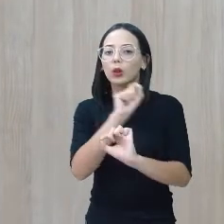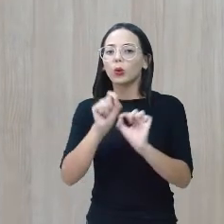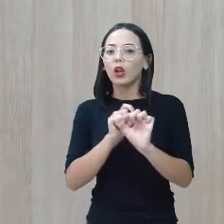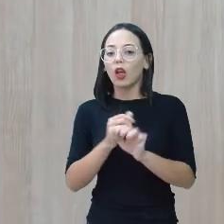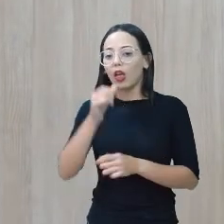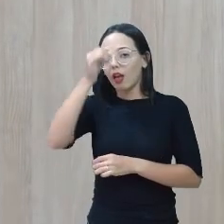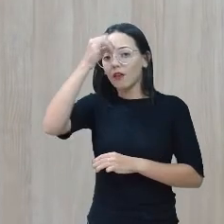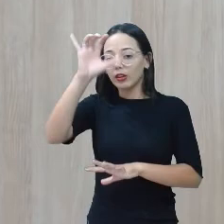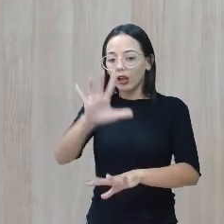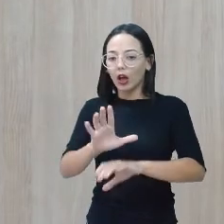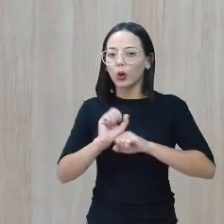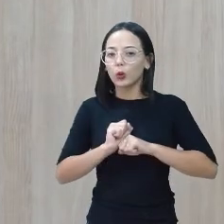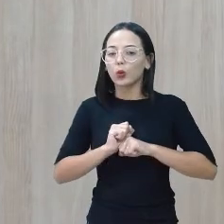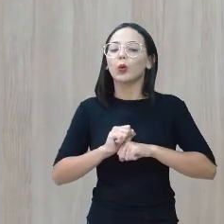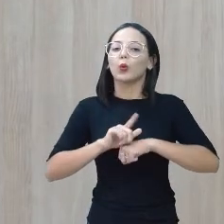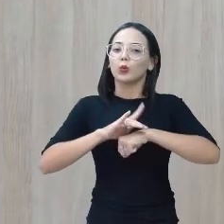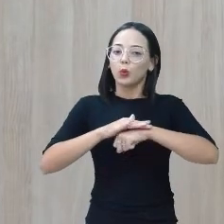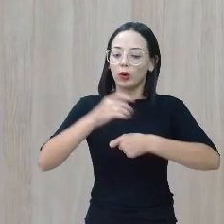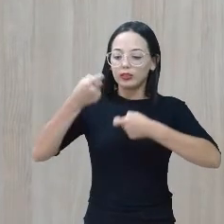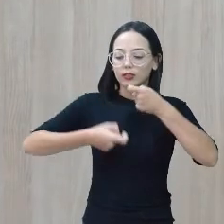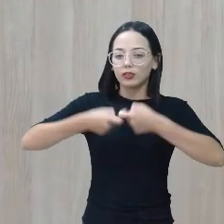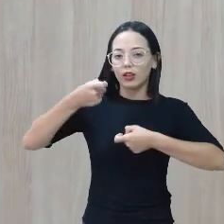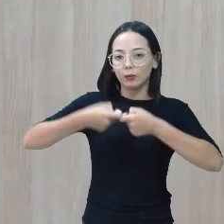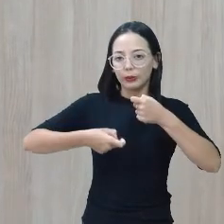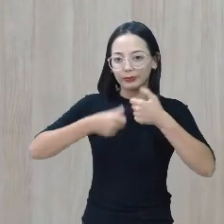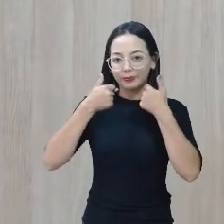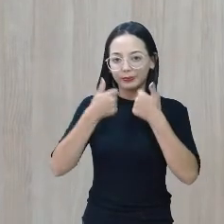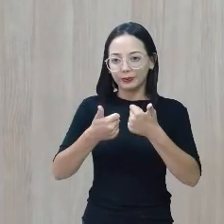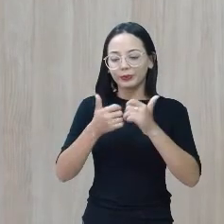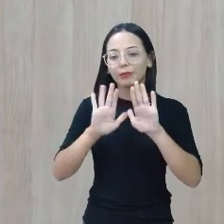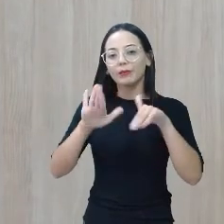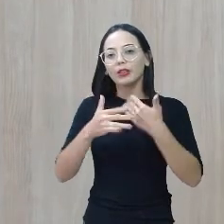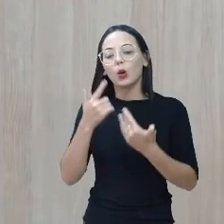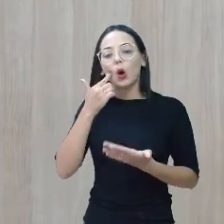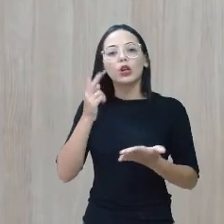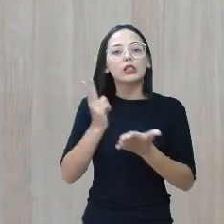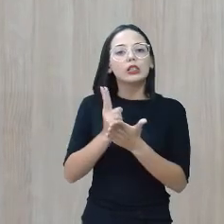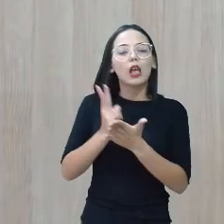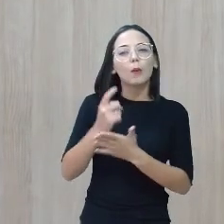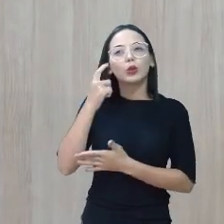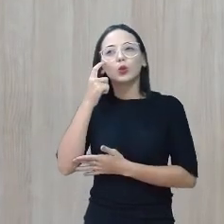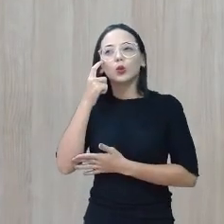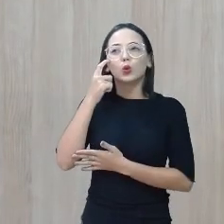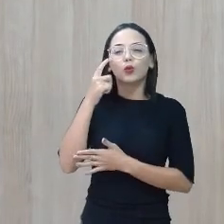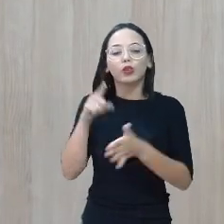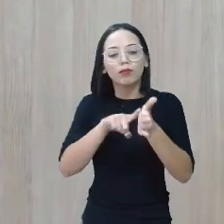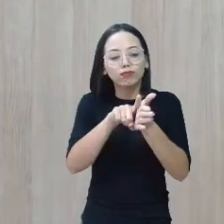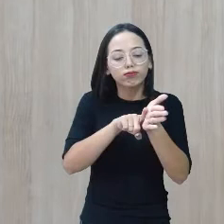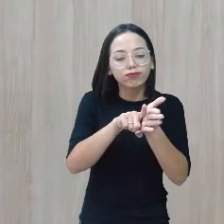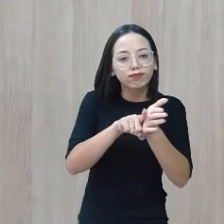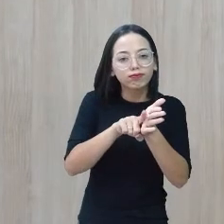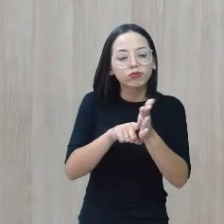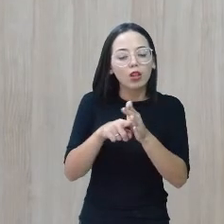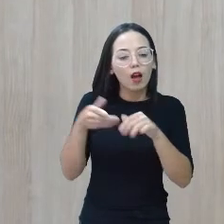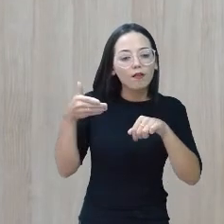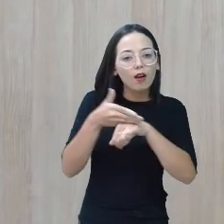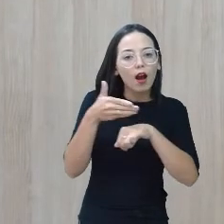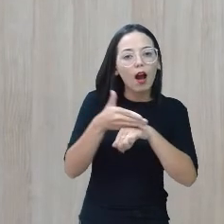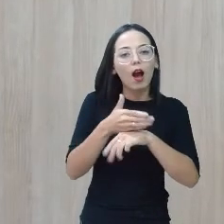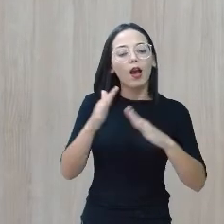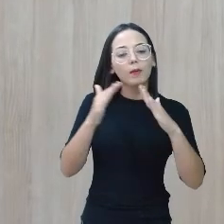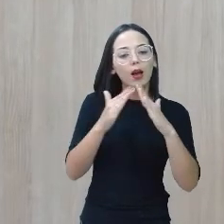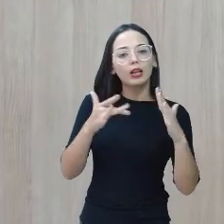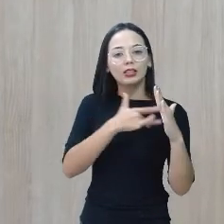com as infecções sexualmente transmissíveis. Então, sempre na dúvida, pesquisem, procurem as